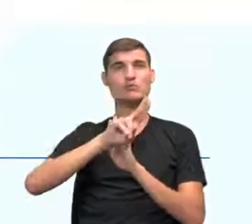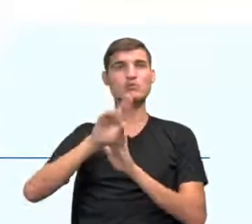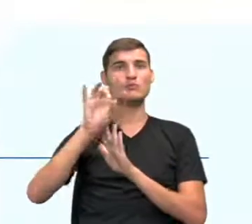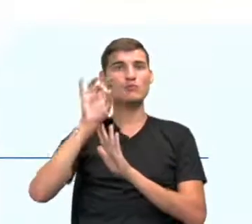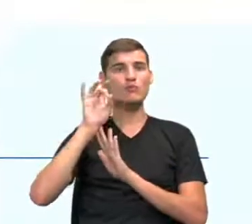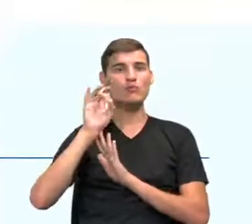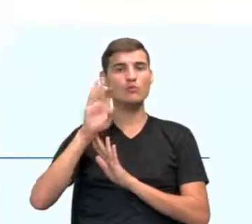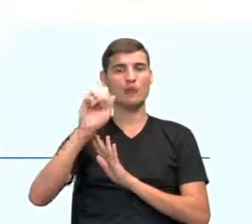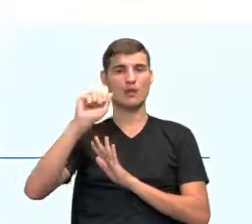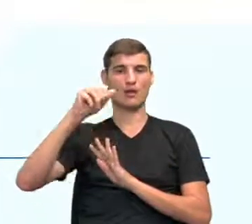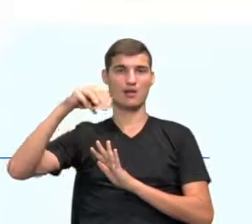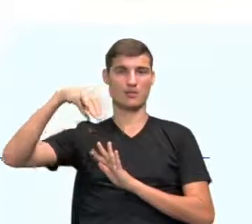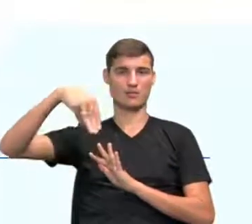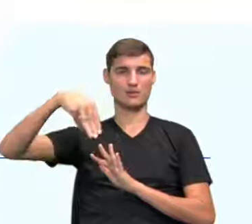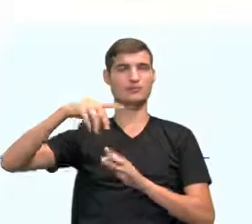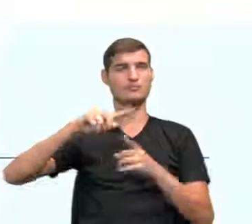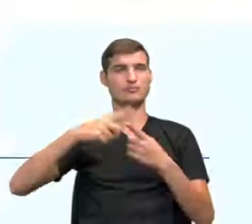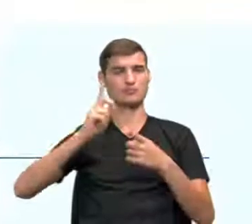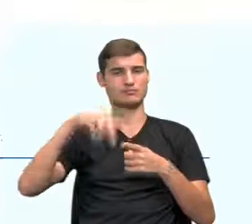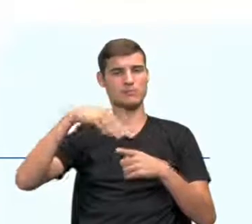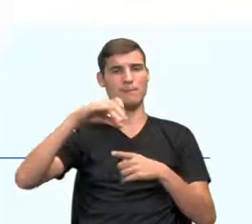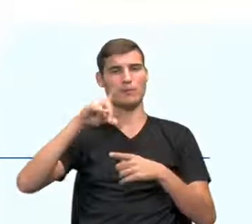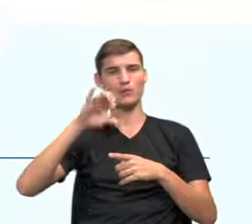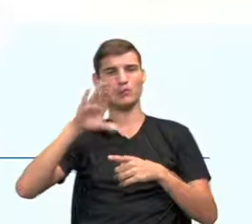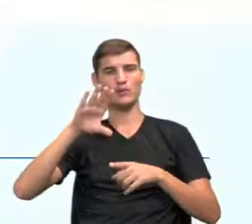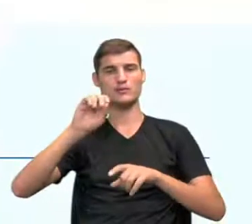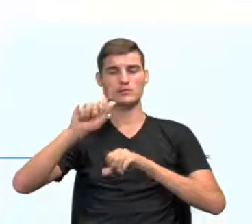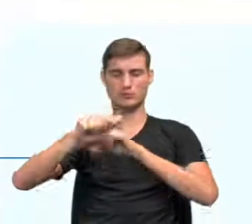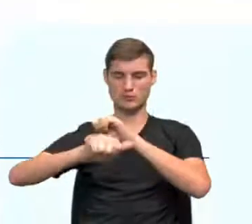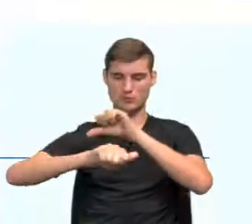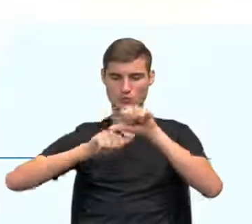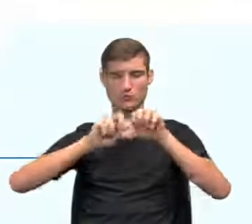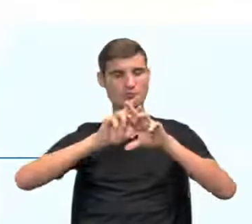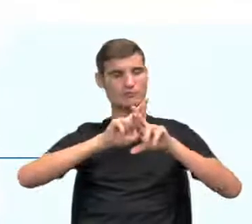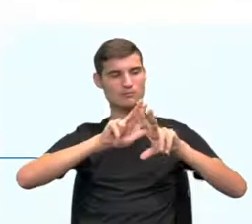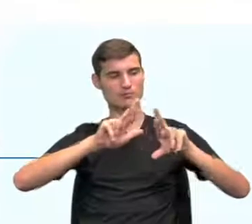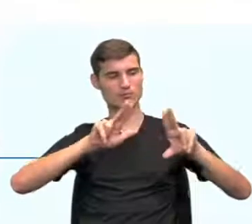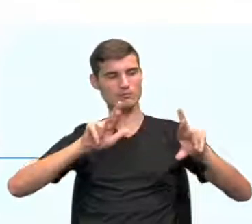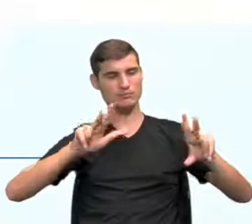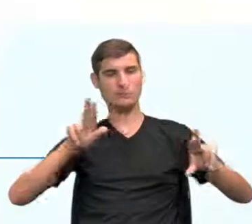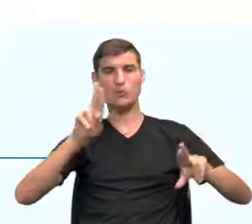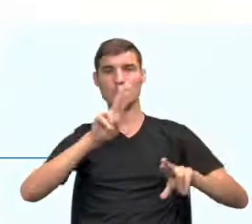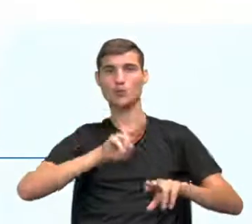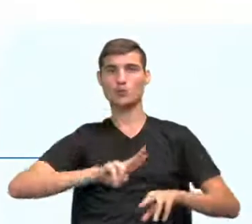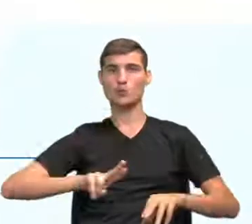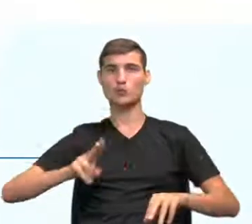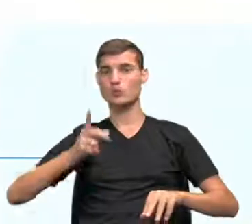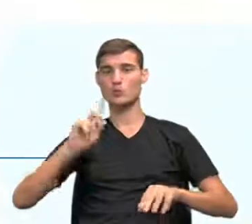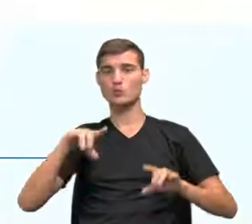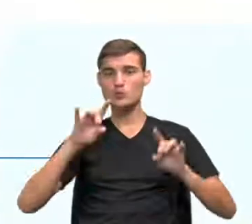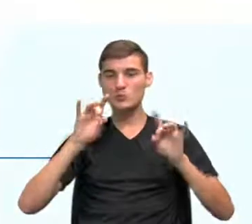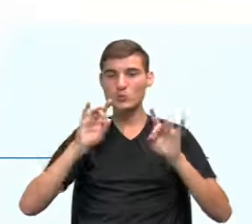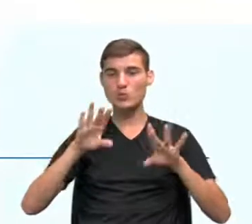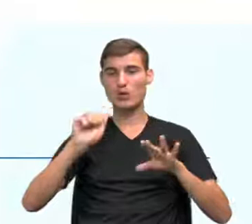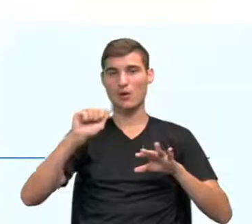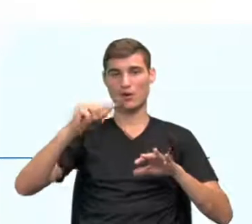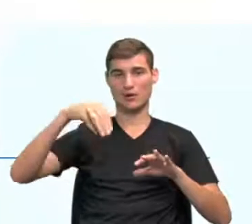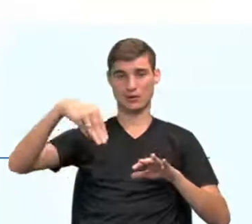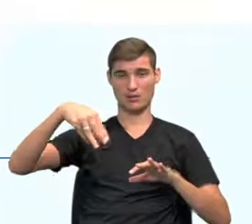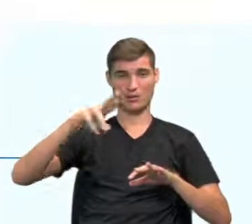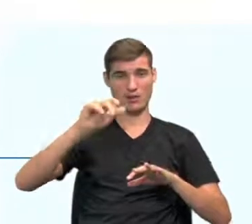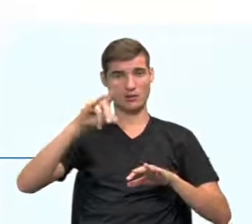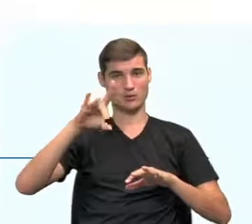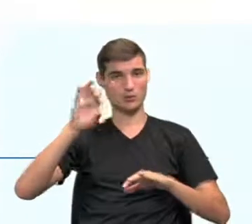rádio AM. É uma modulação muito utilizada em várias outras aplicações. Não é só na rádio AM que essa modulação é